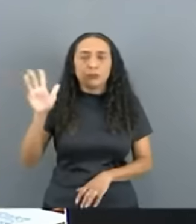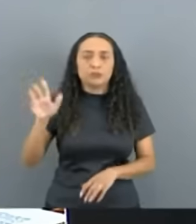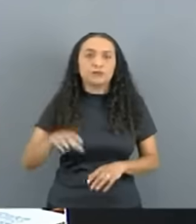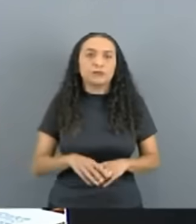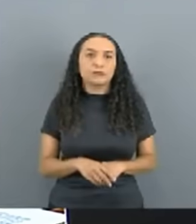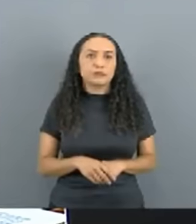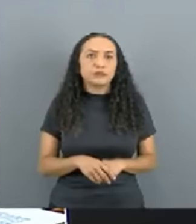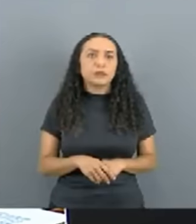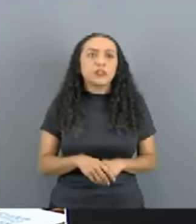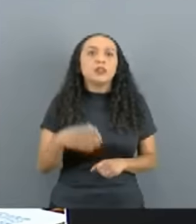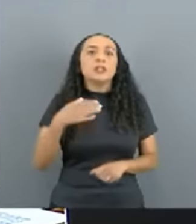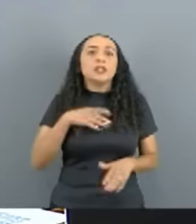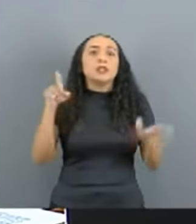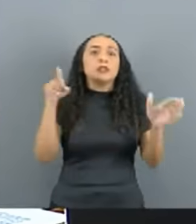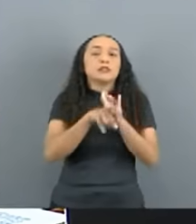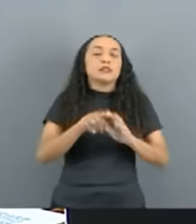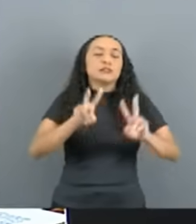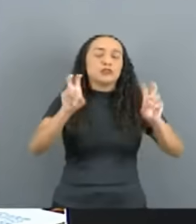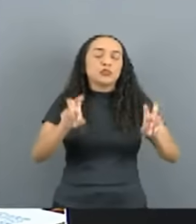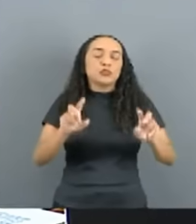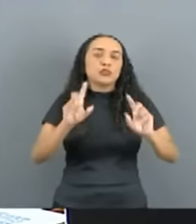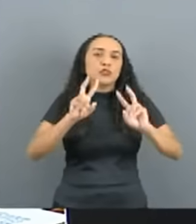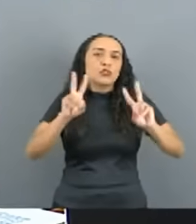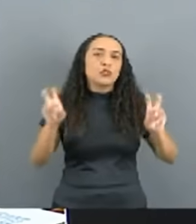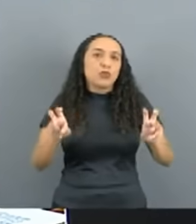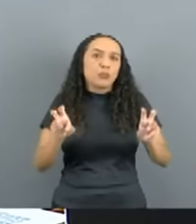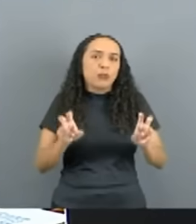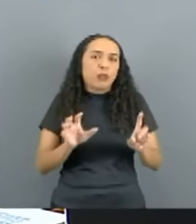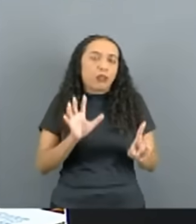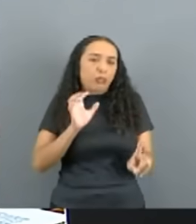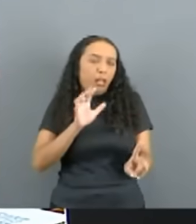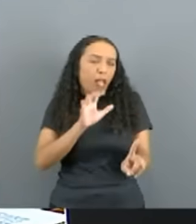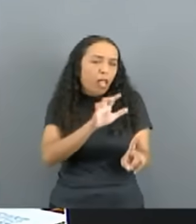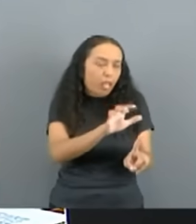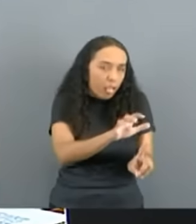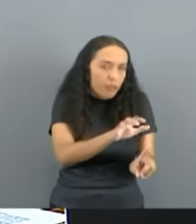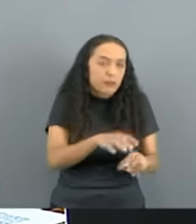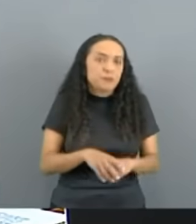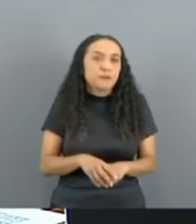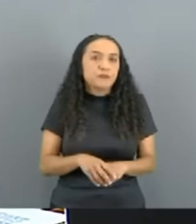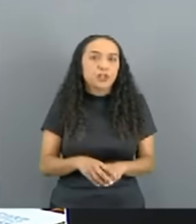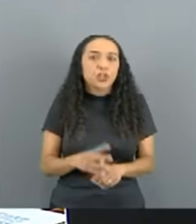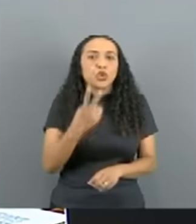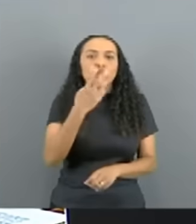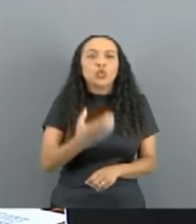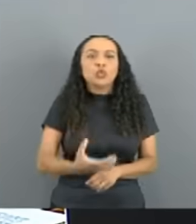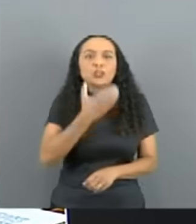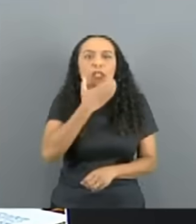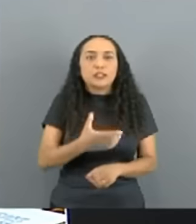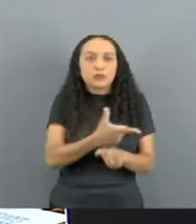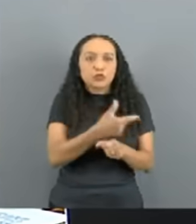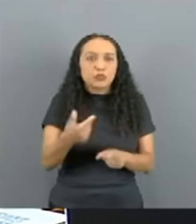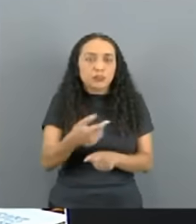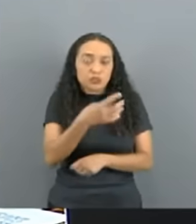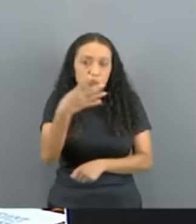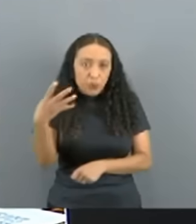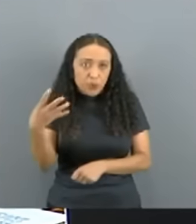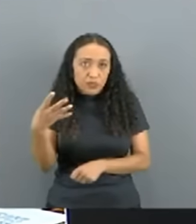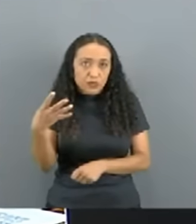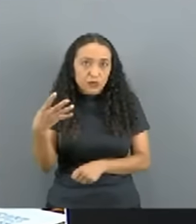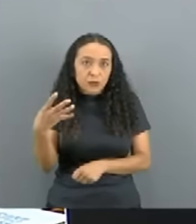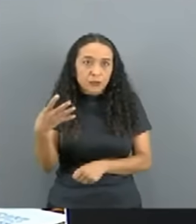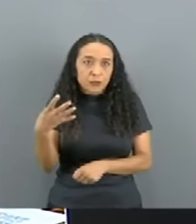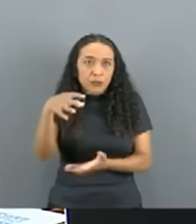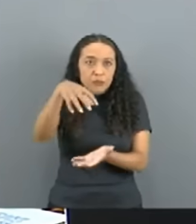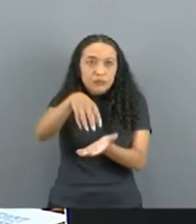Deixa eu fazer outra pergunta sobre tráfico de influência para o senhor. Pois não. Em 2 de dezembro de 2024, o Centro de